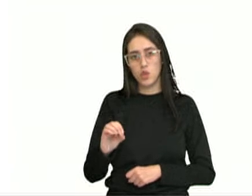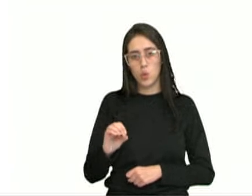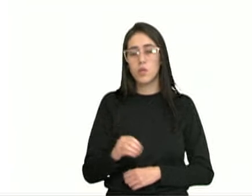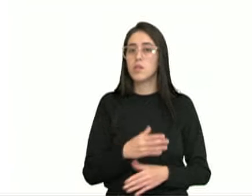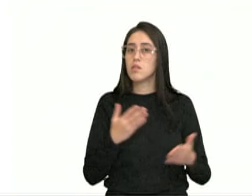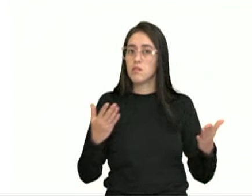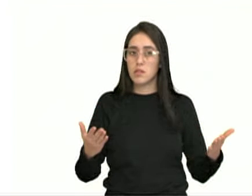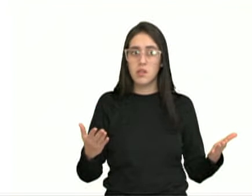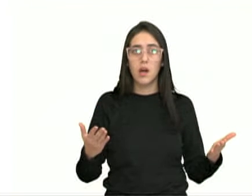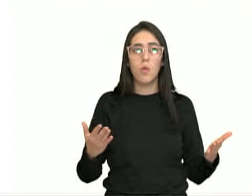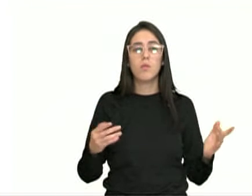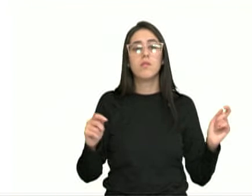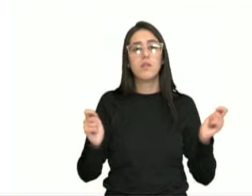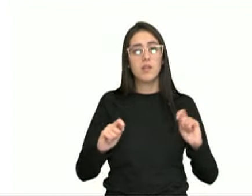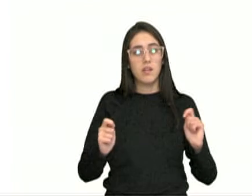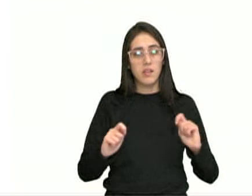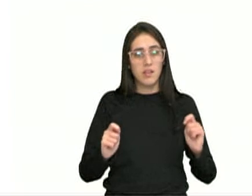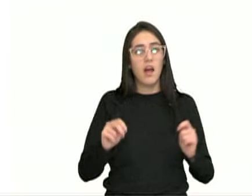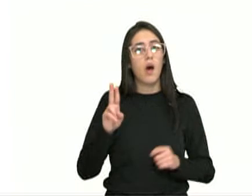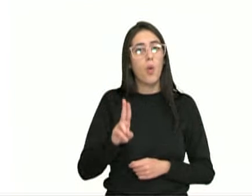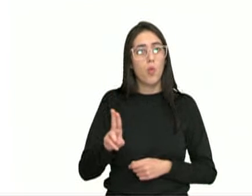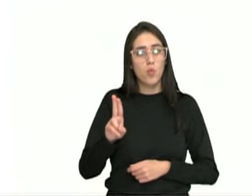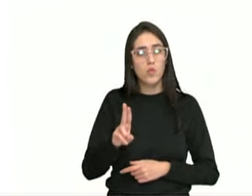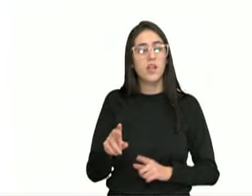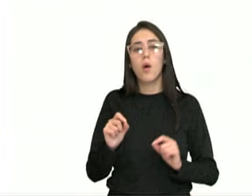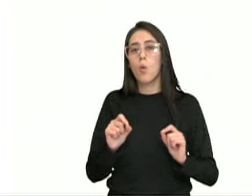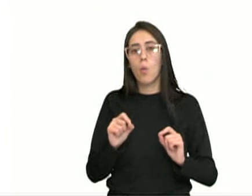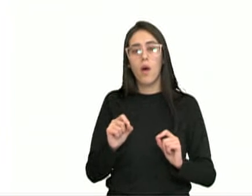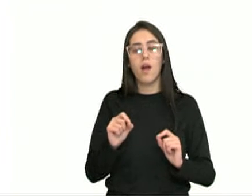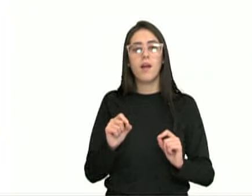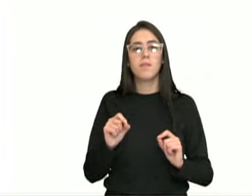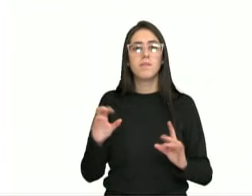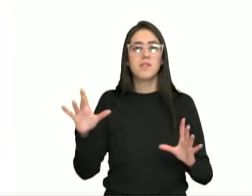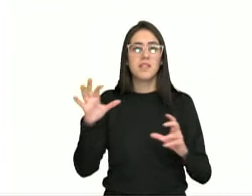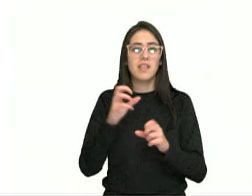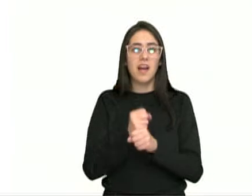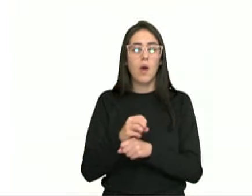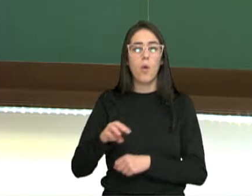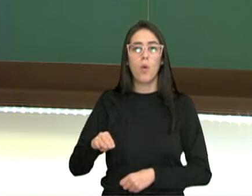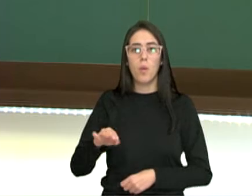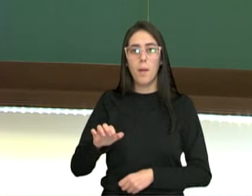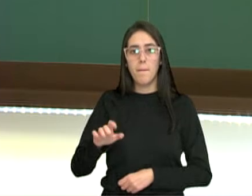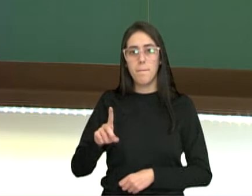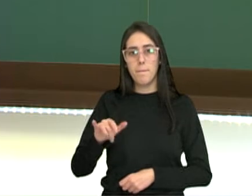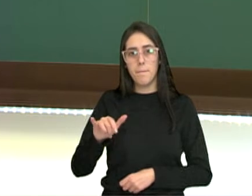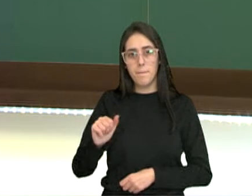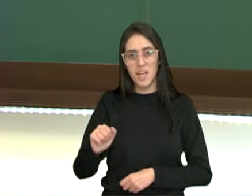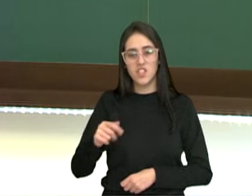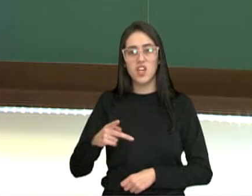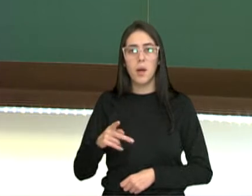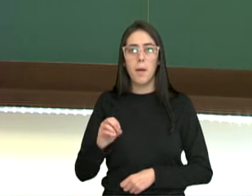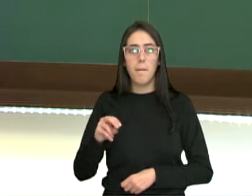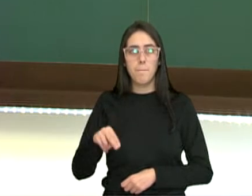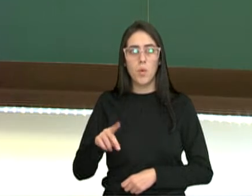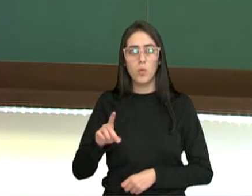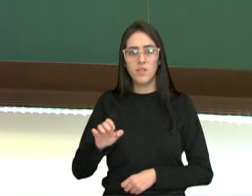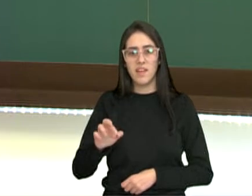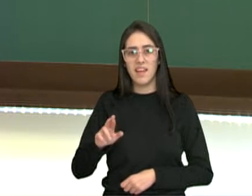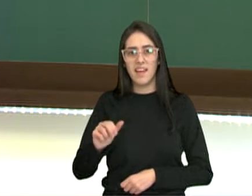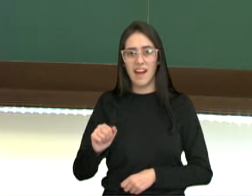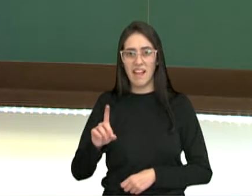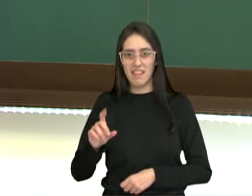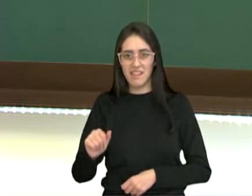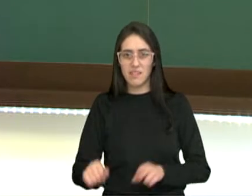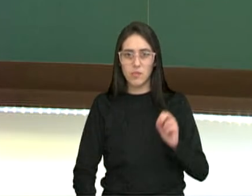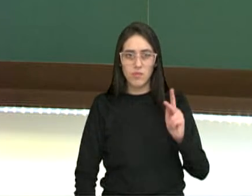Portanto, nós podemos aplicar nessa situação o cálculo de uma média aritmética ponderada, ok?